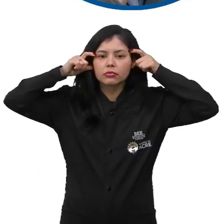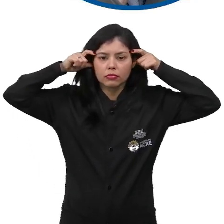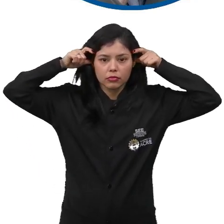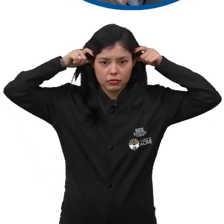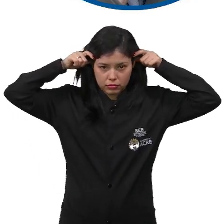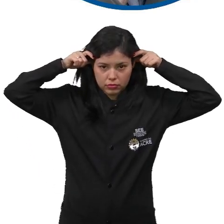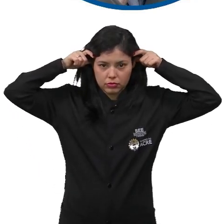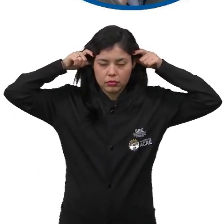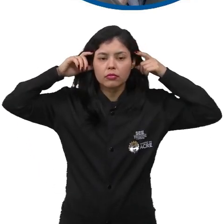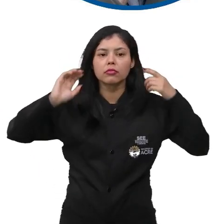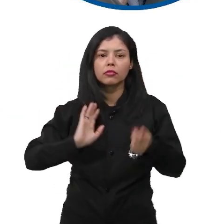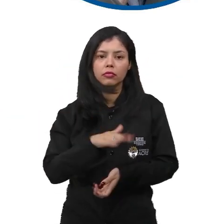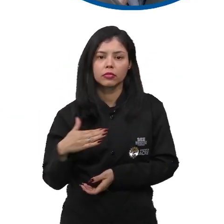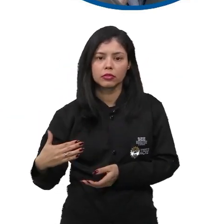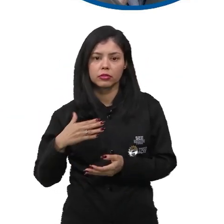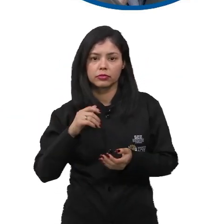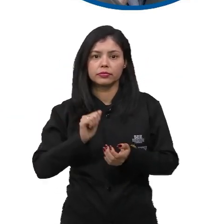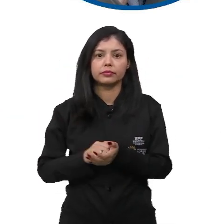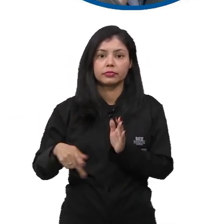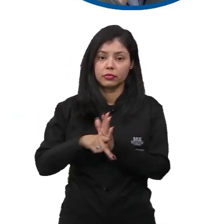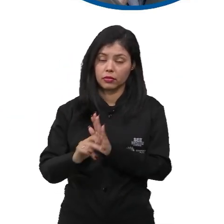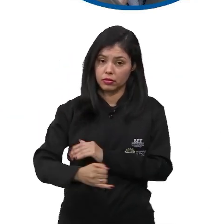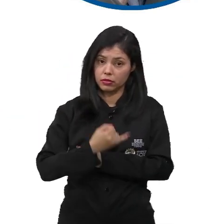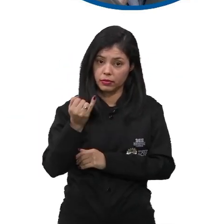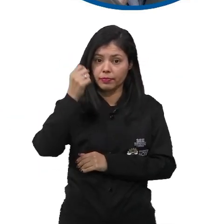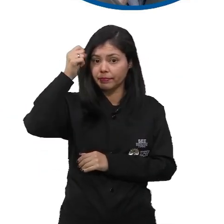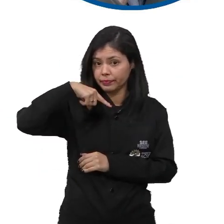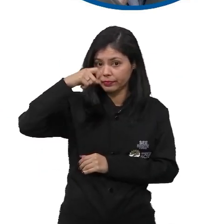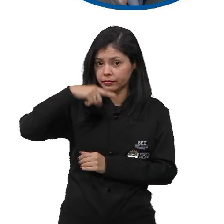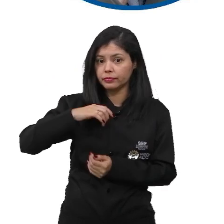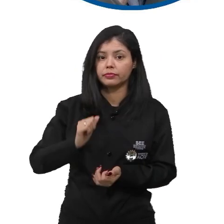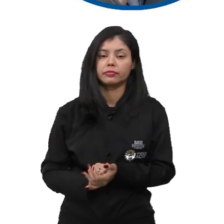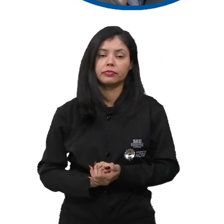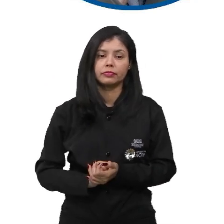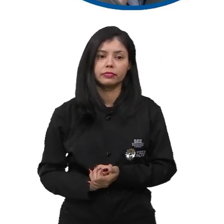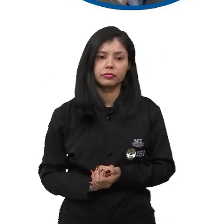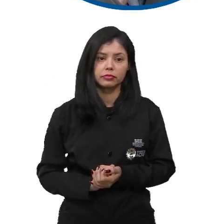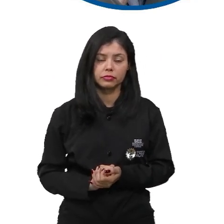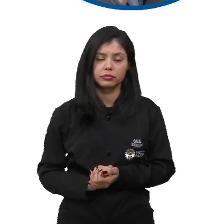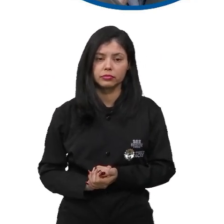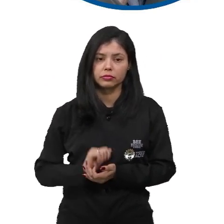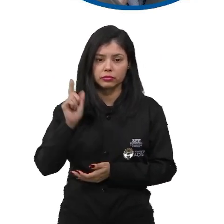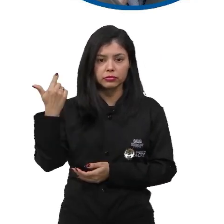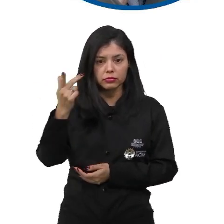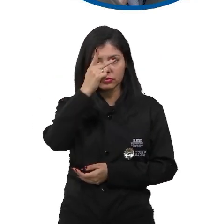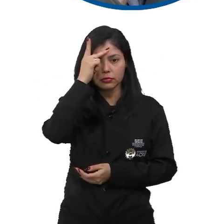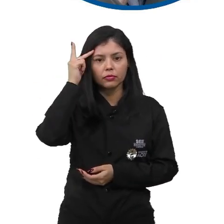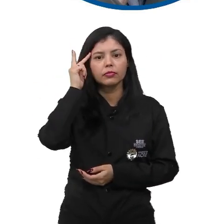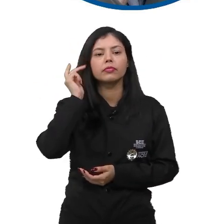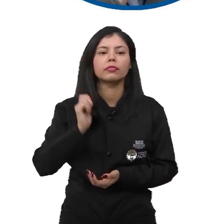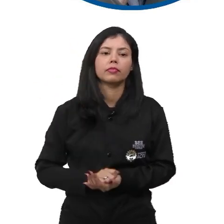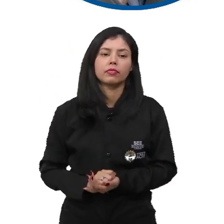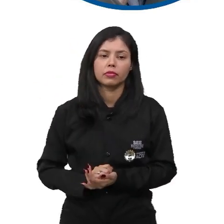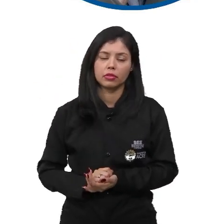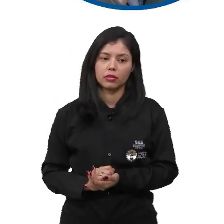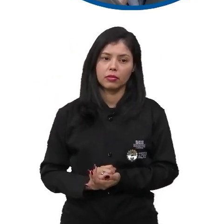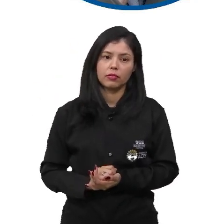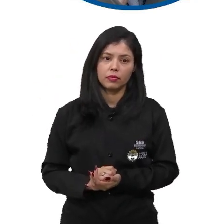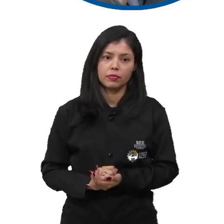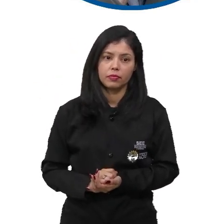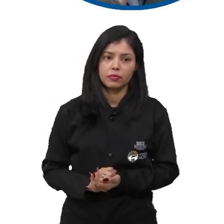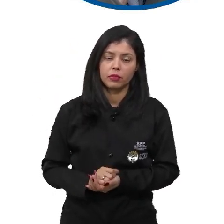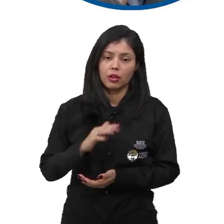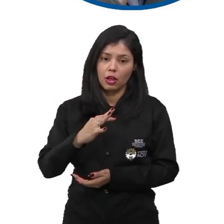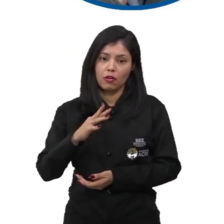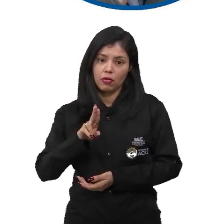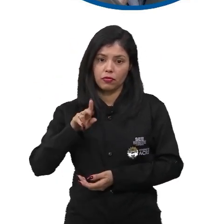locais fechados, principalmente quando você está gripado, né, para evitar ali a contaminação de outras pessoas. No caso dos